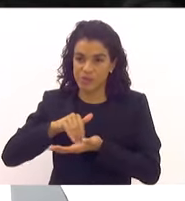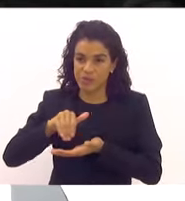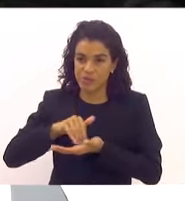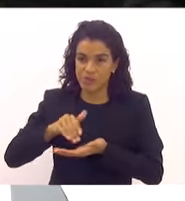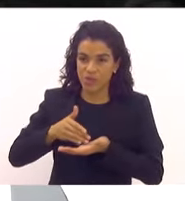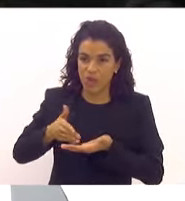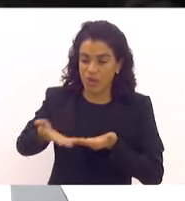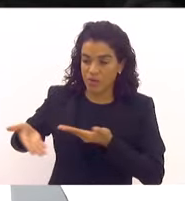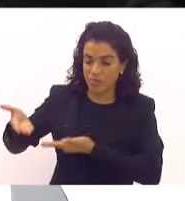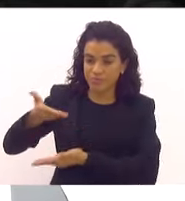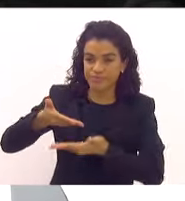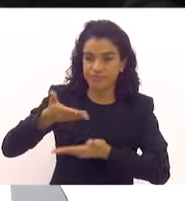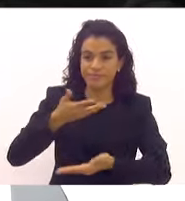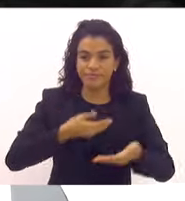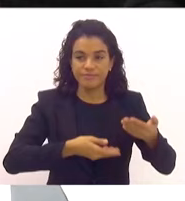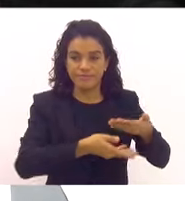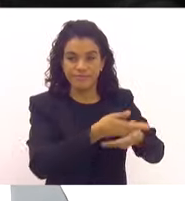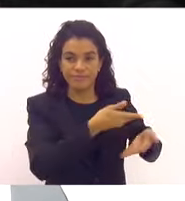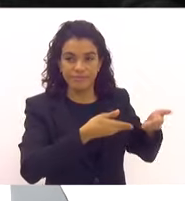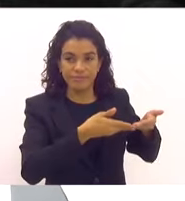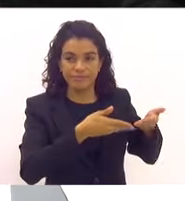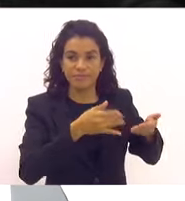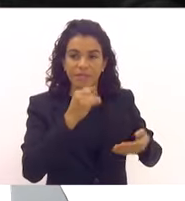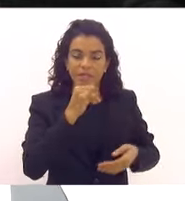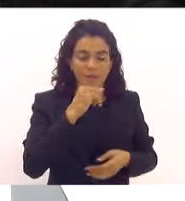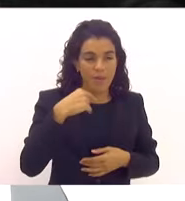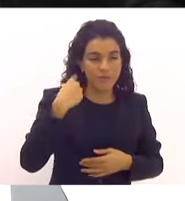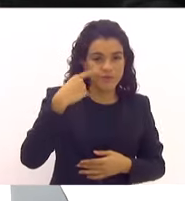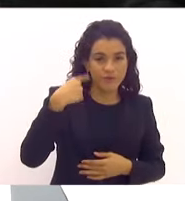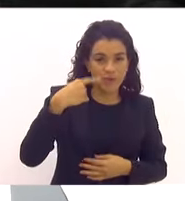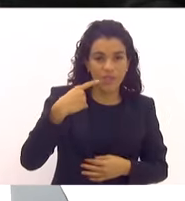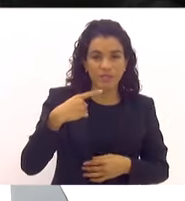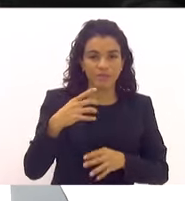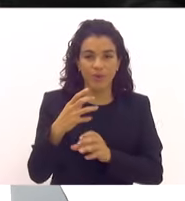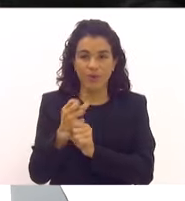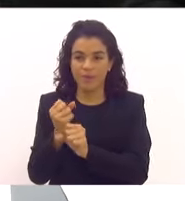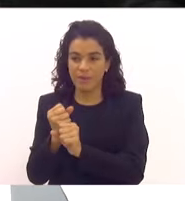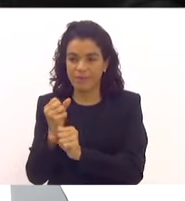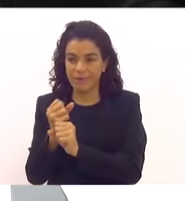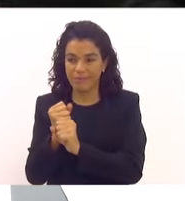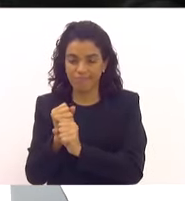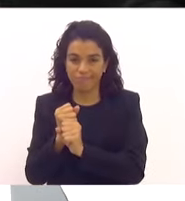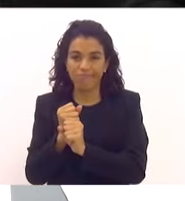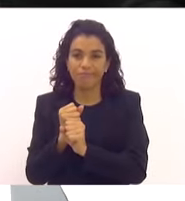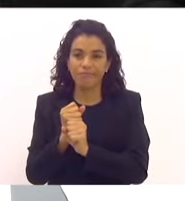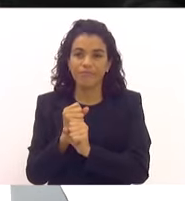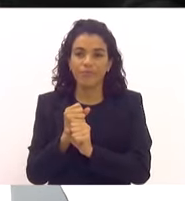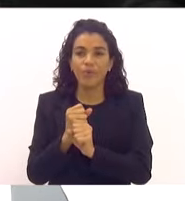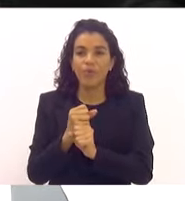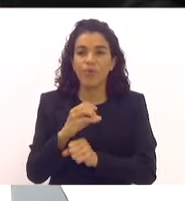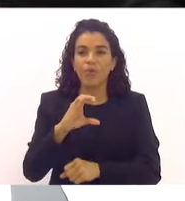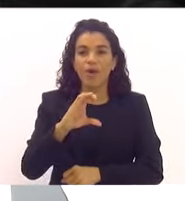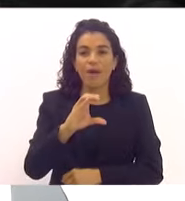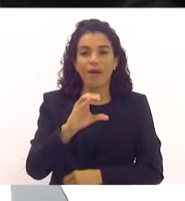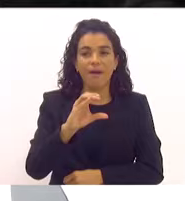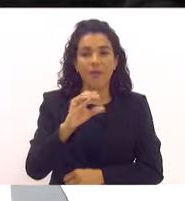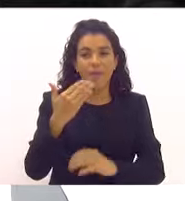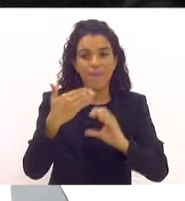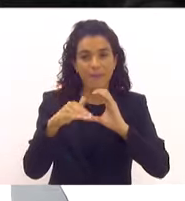compartilhados, quer seja de advocacia, de contabilidade, etc. Uma caixa postal única